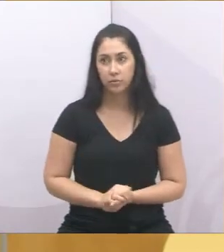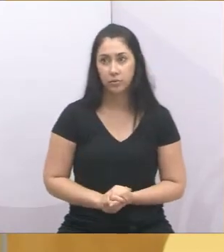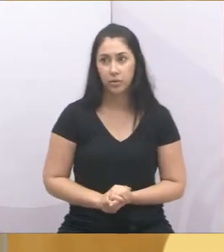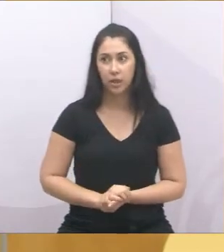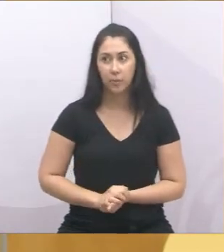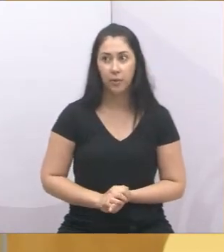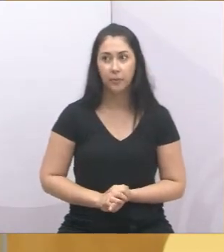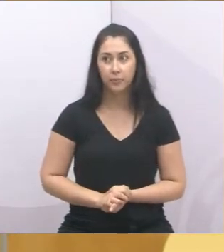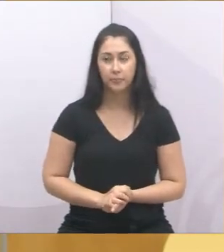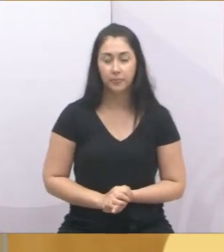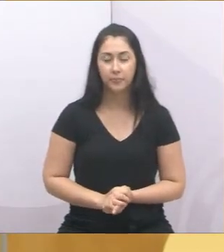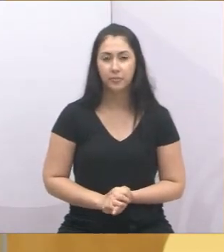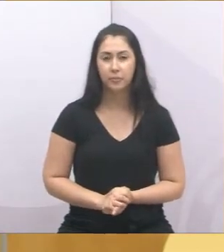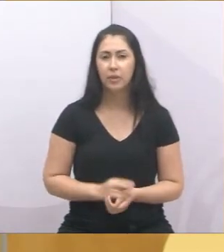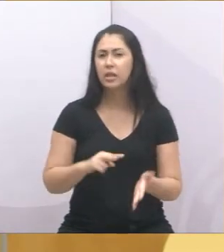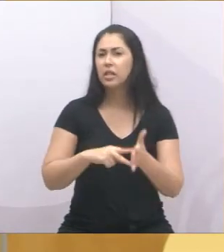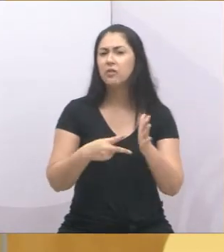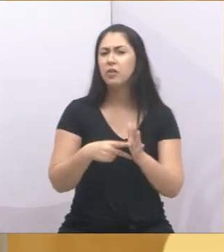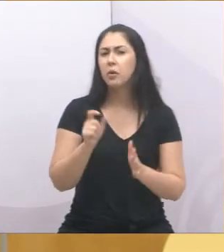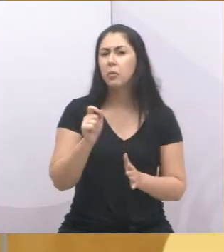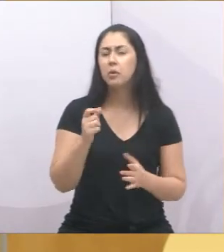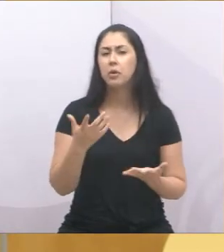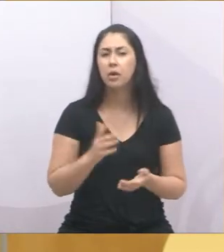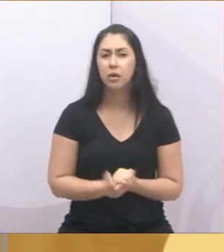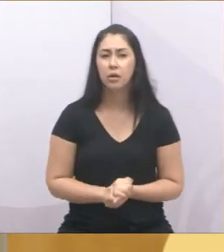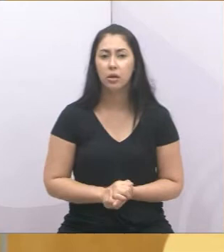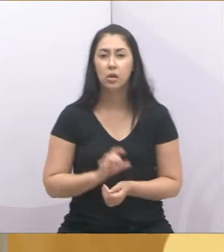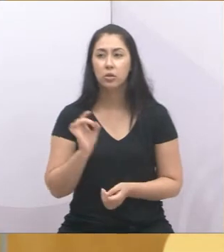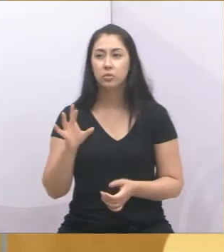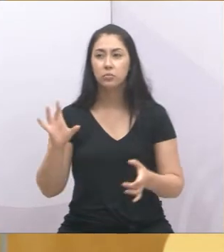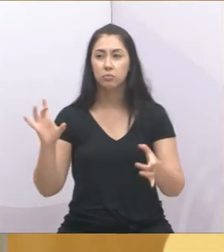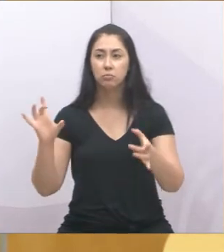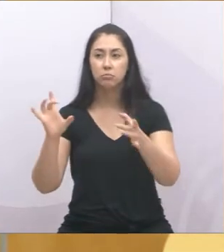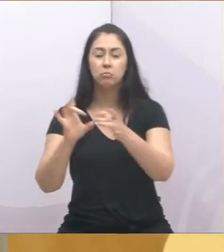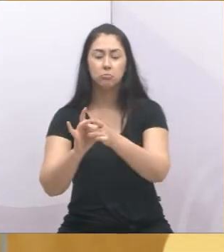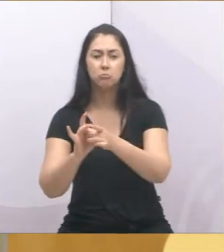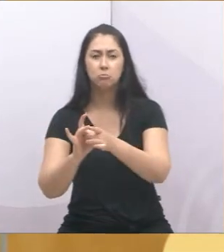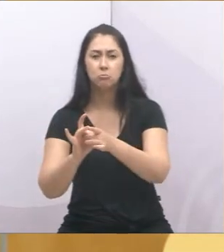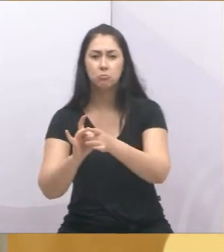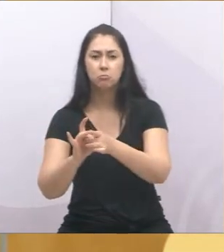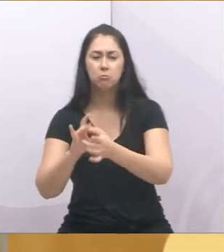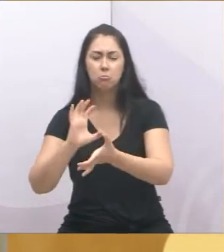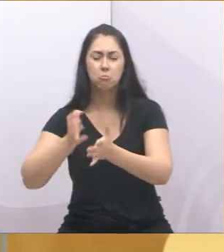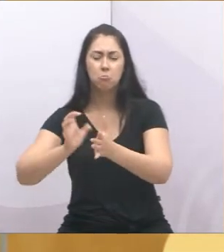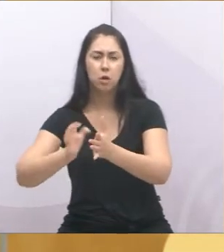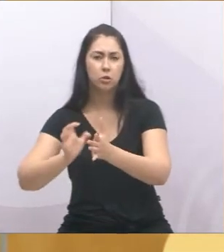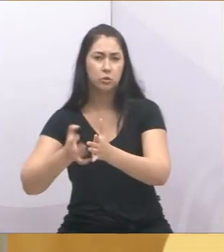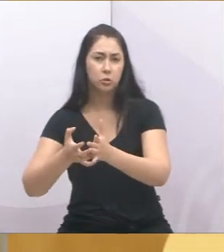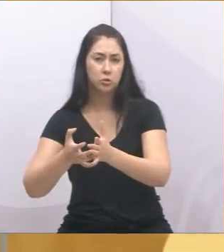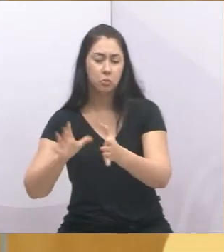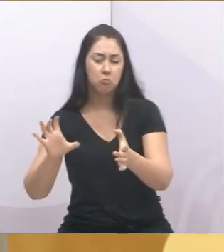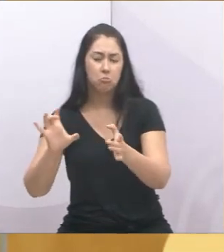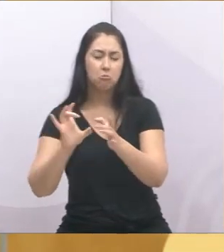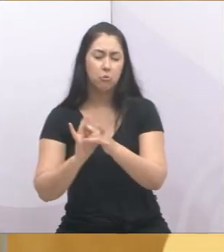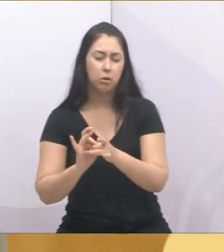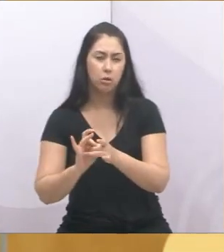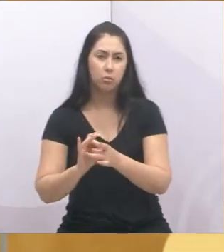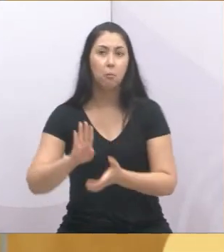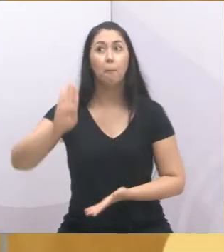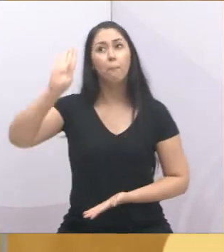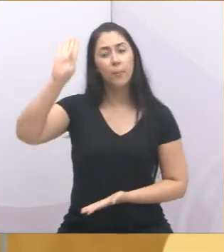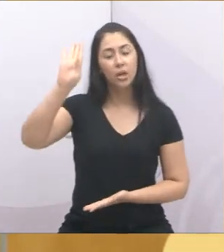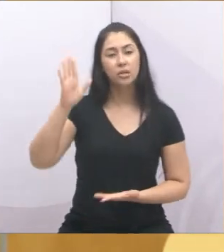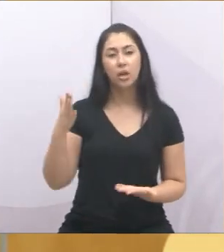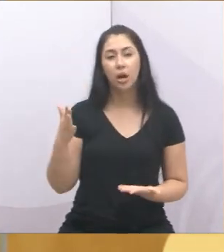não significa apenas se coligar a um partido político para se tornar